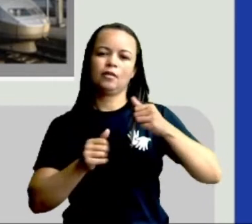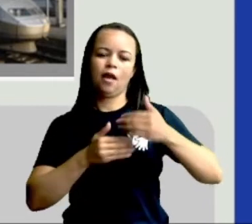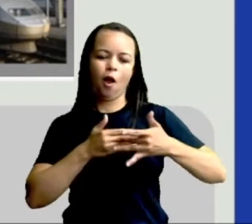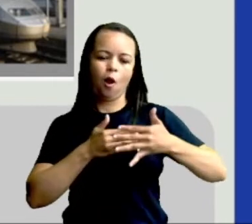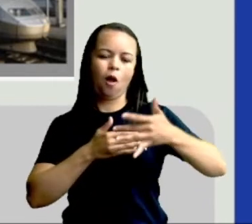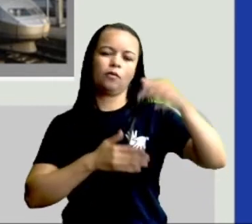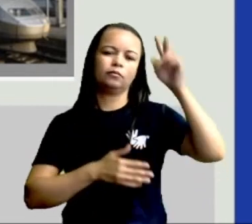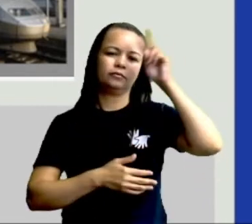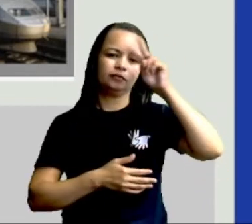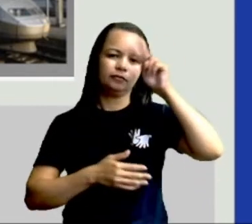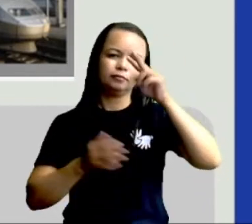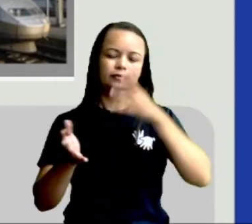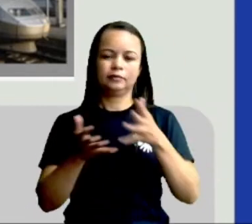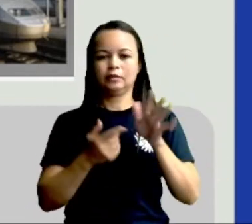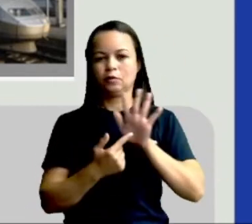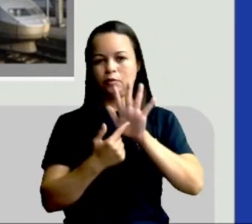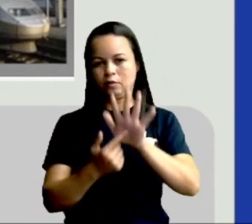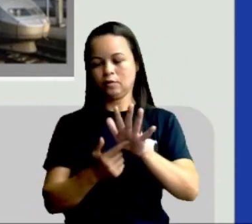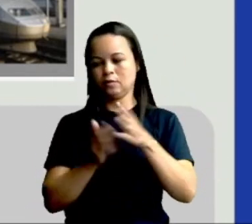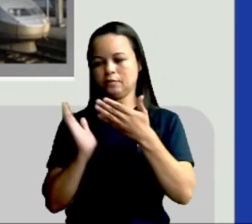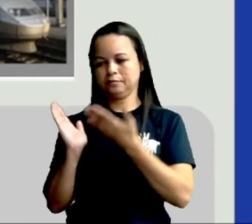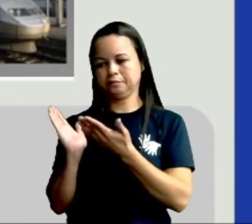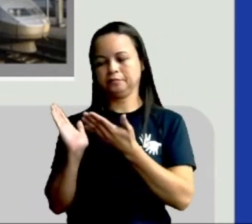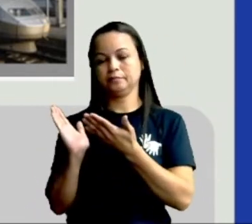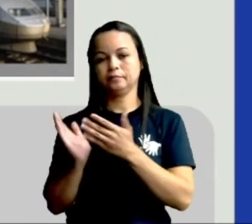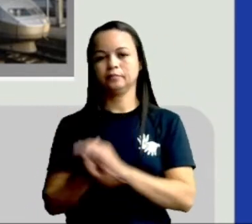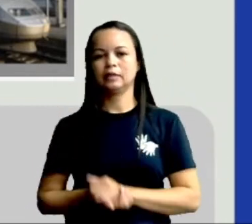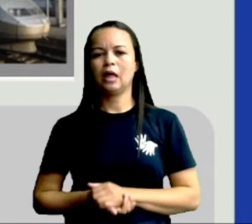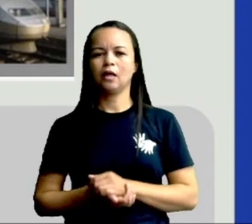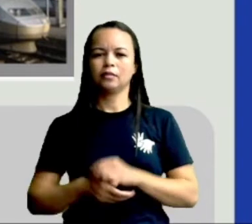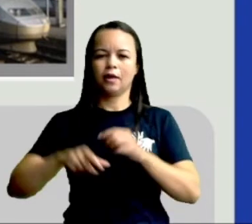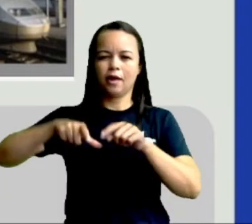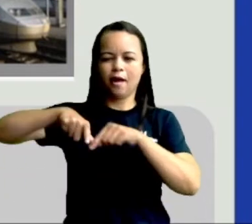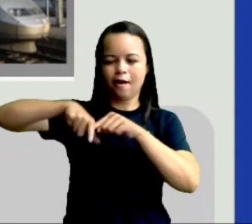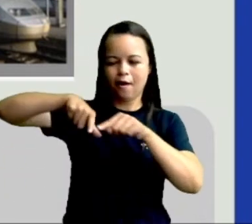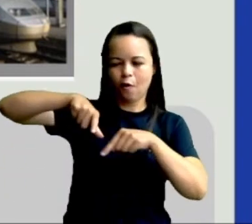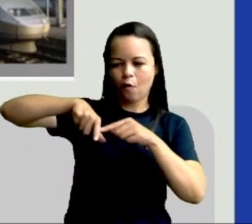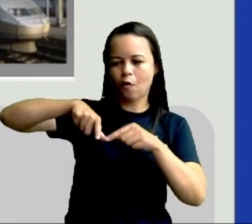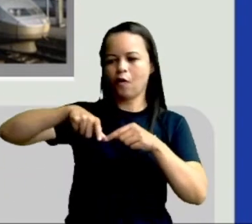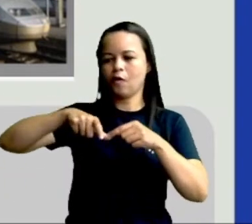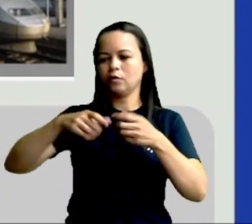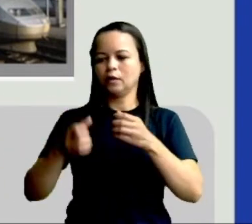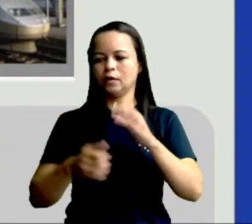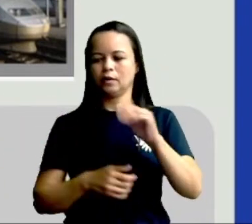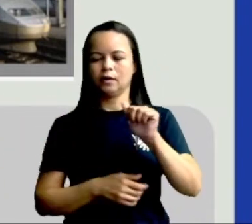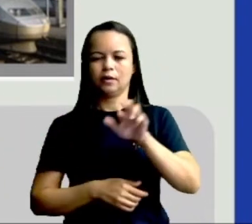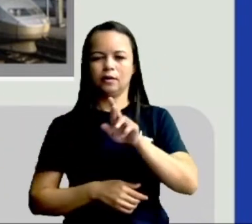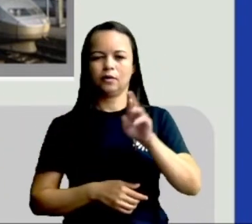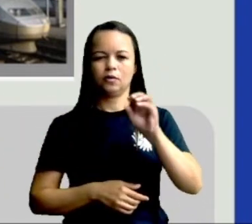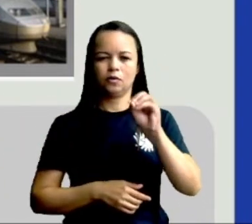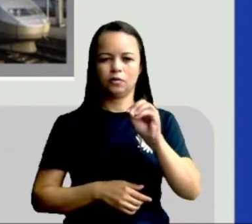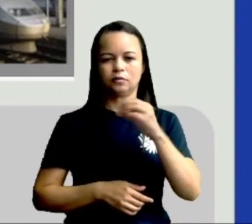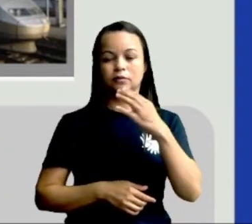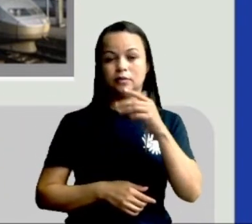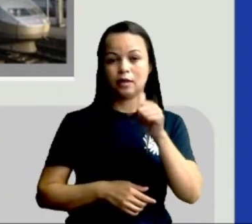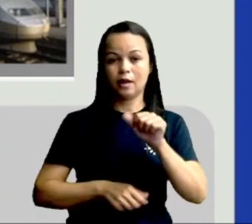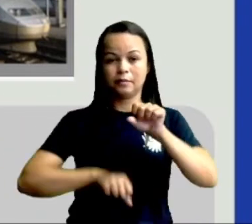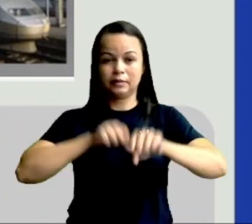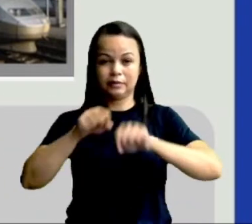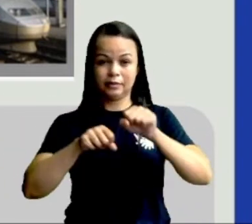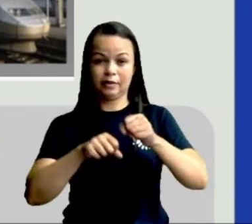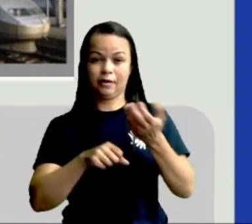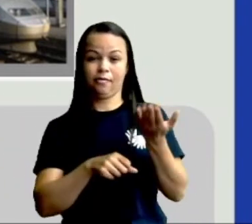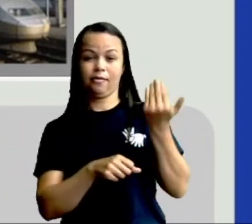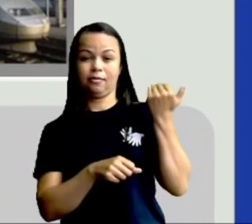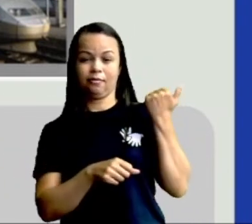história. Deixando focando aí para vocês verem. A roda, a carroça, a bicicleta mais antiga,